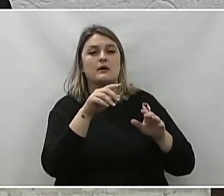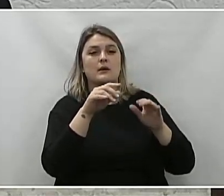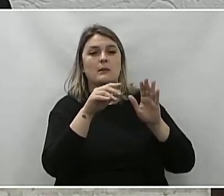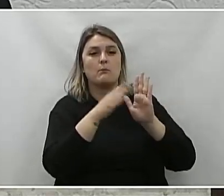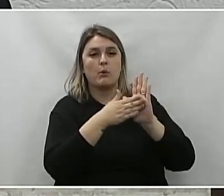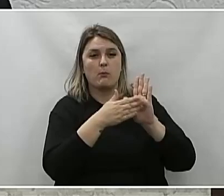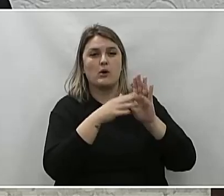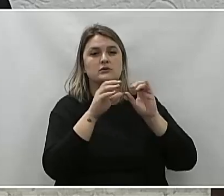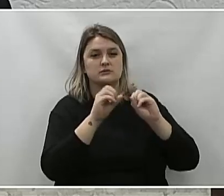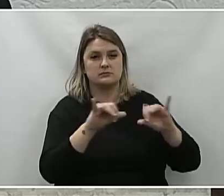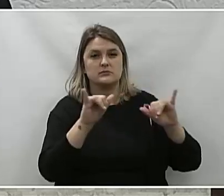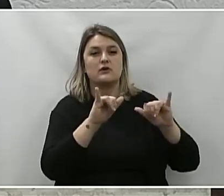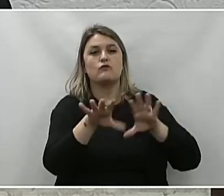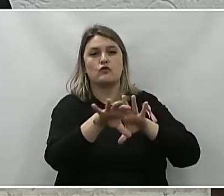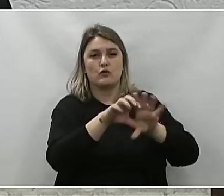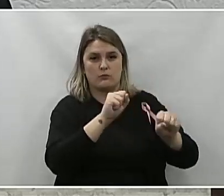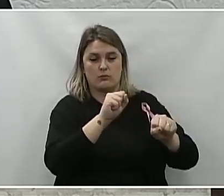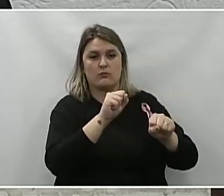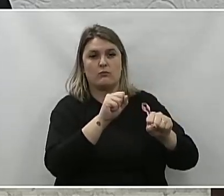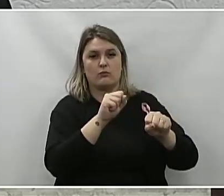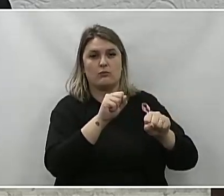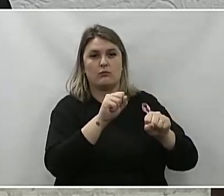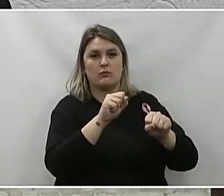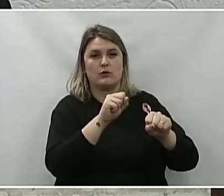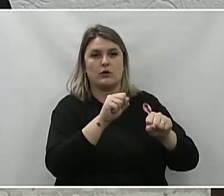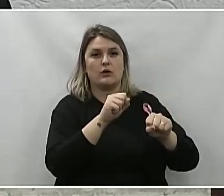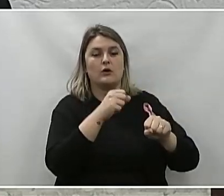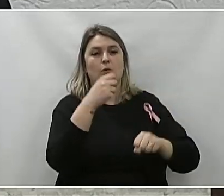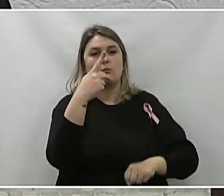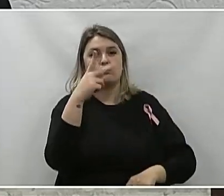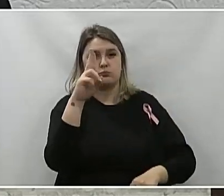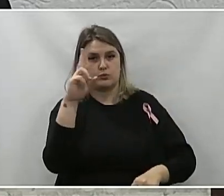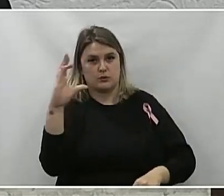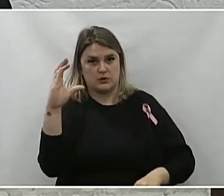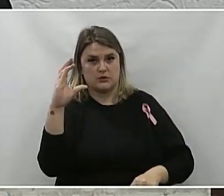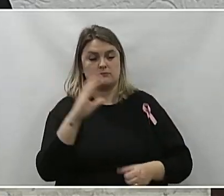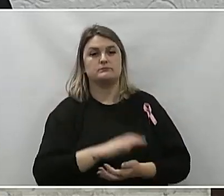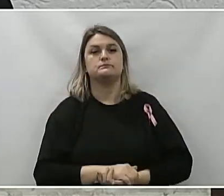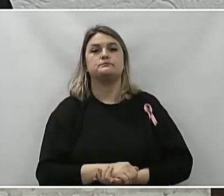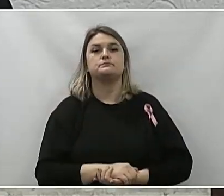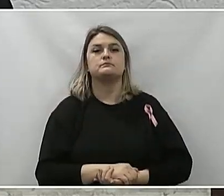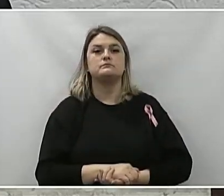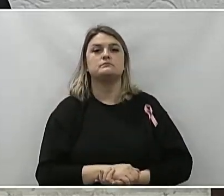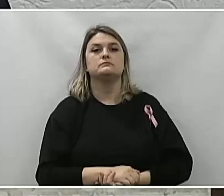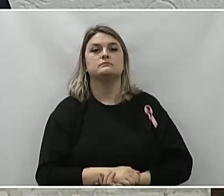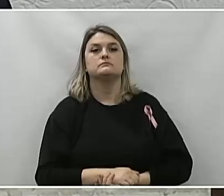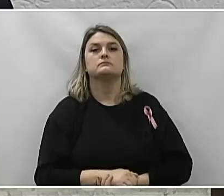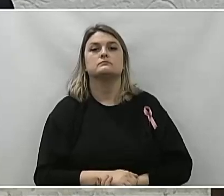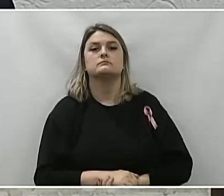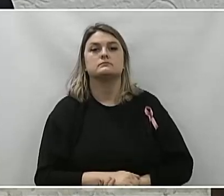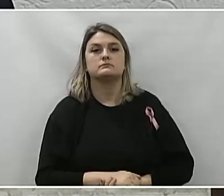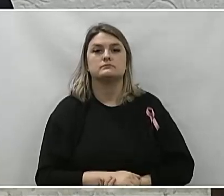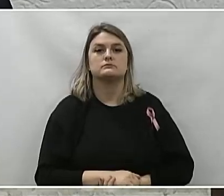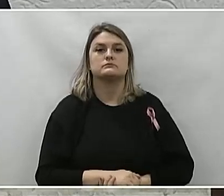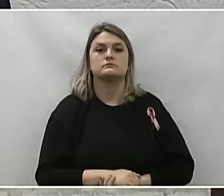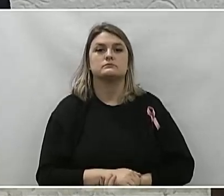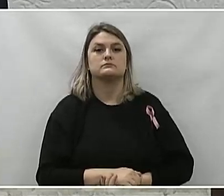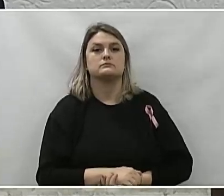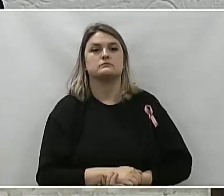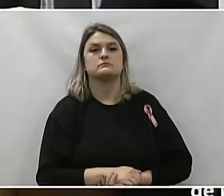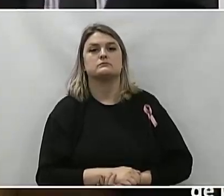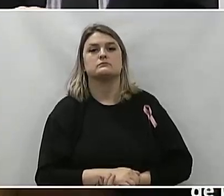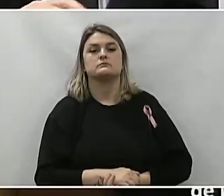estado na pontifícia Universidade Católica de